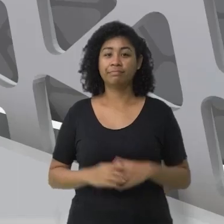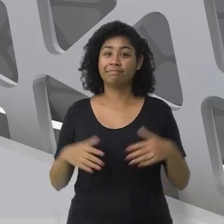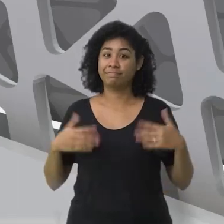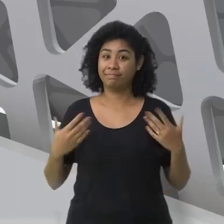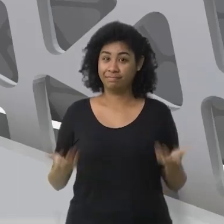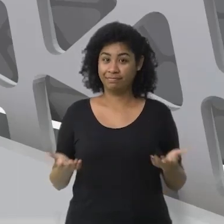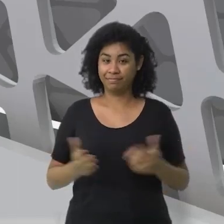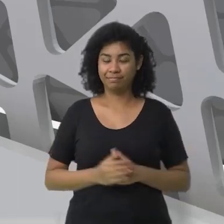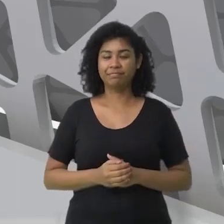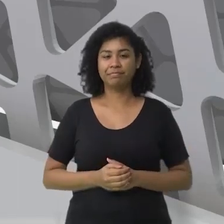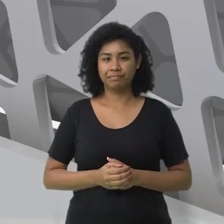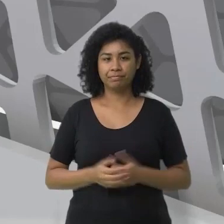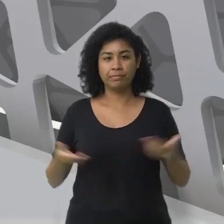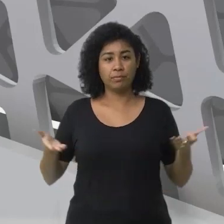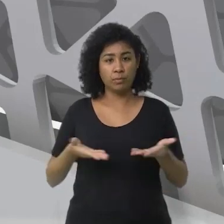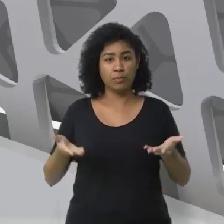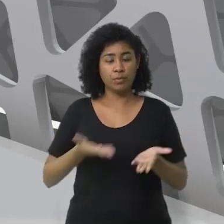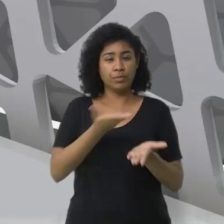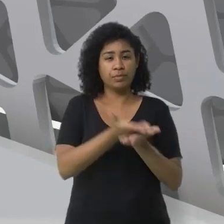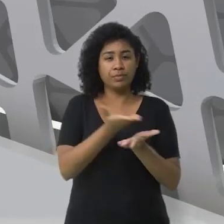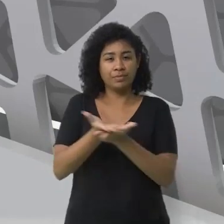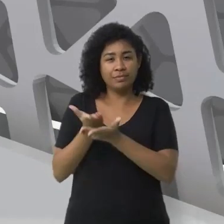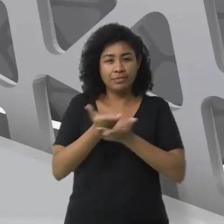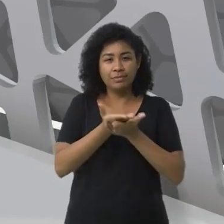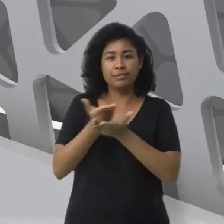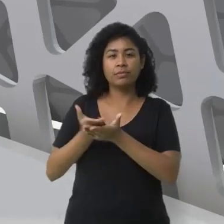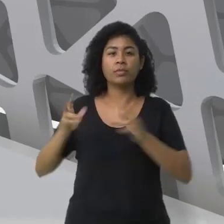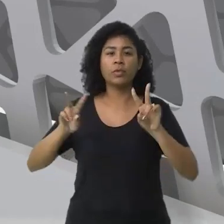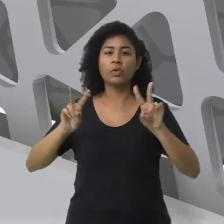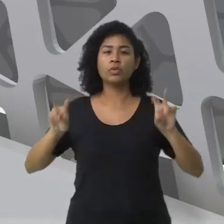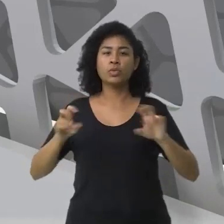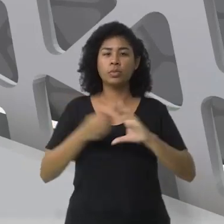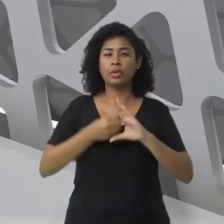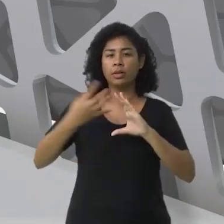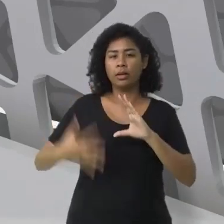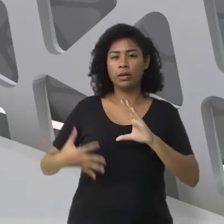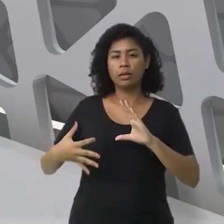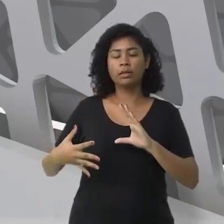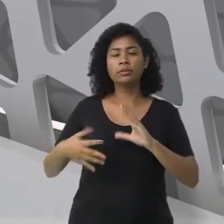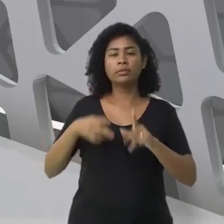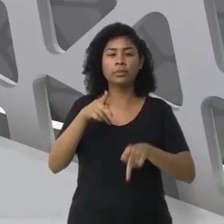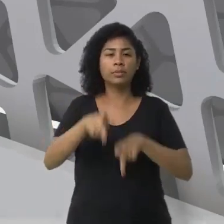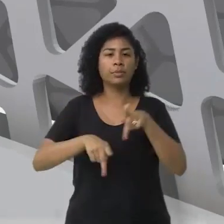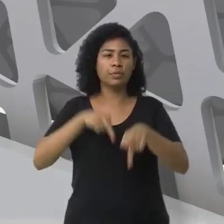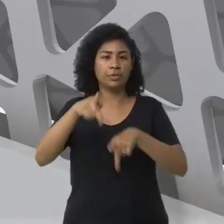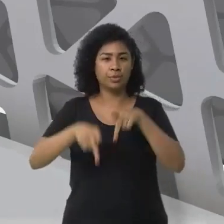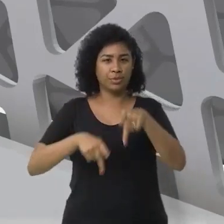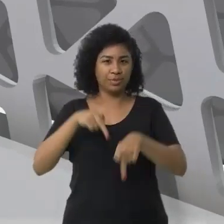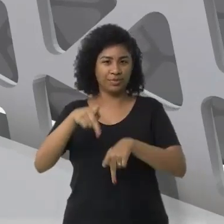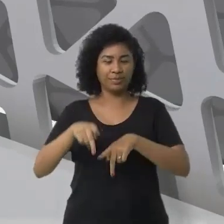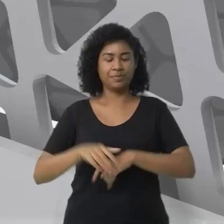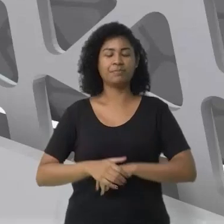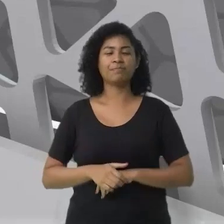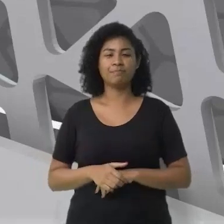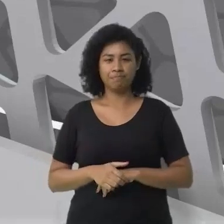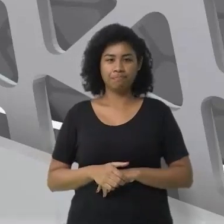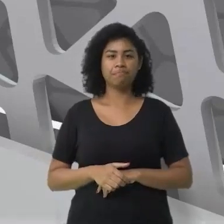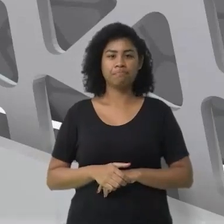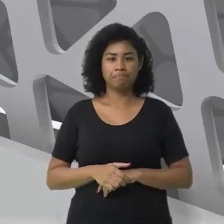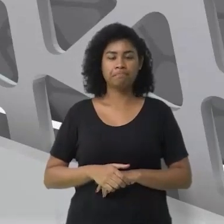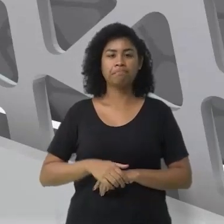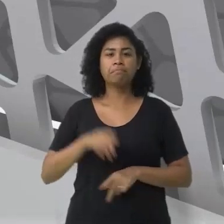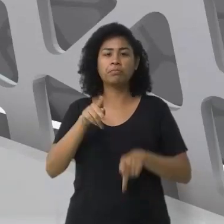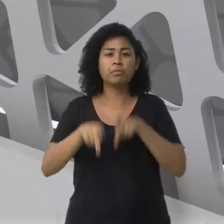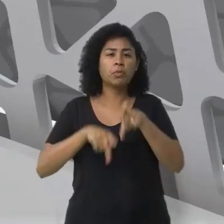Então, gente, nós iremos estudar sobre os aspectos da população, que vai estar relacionado, então, ao quê?